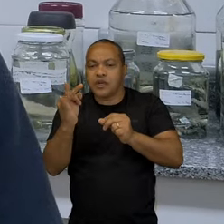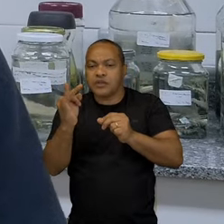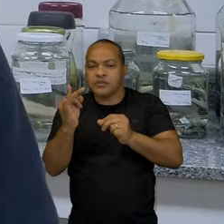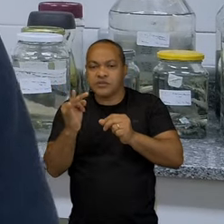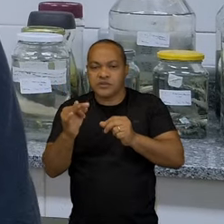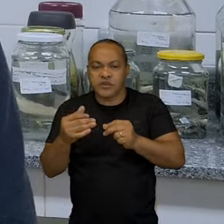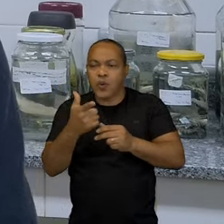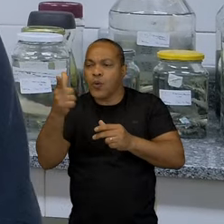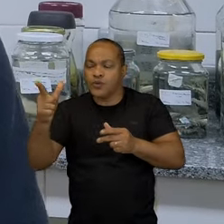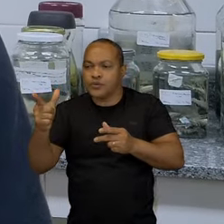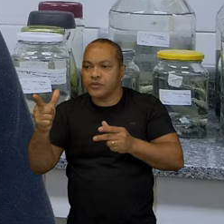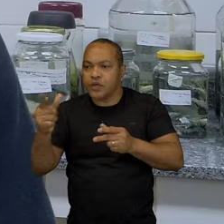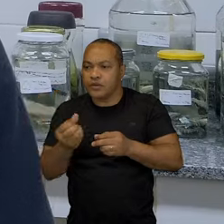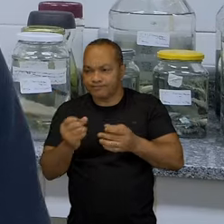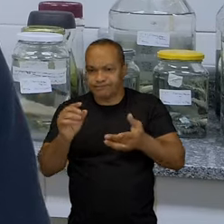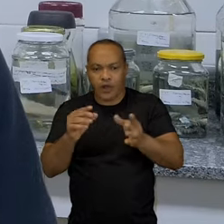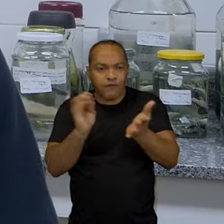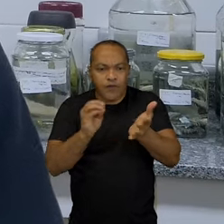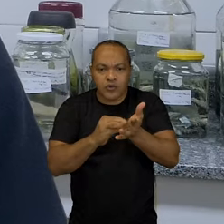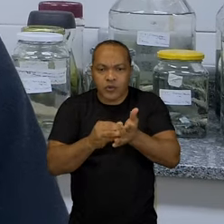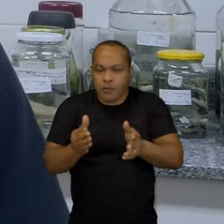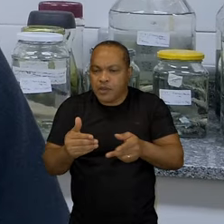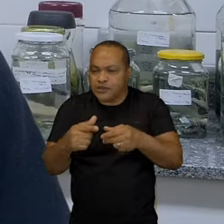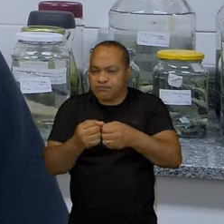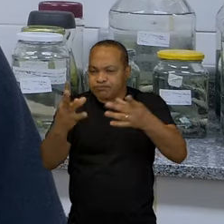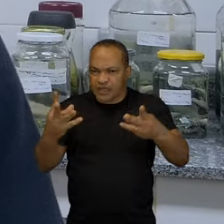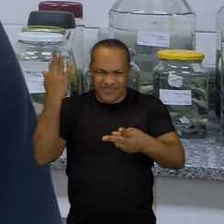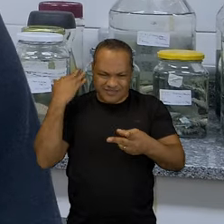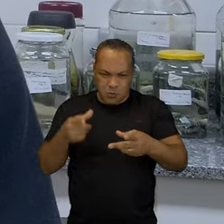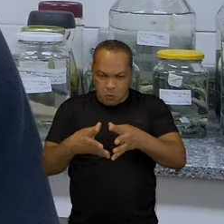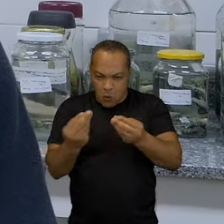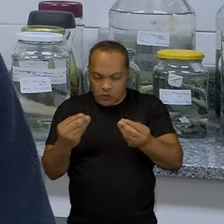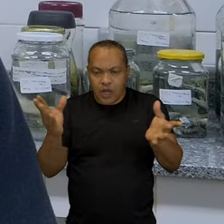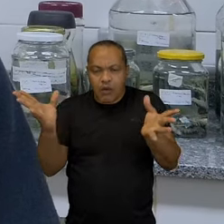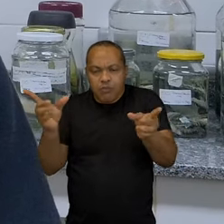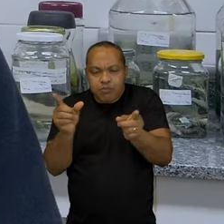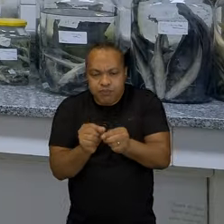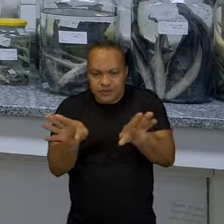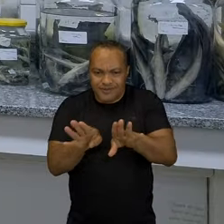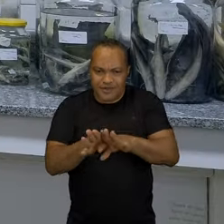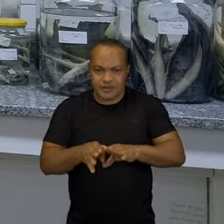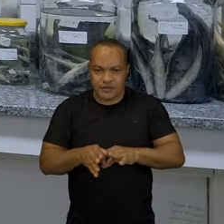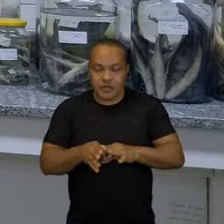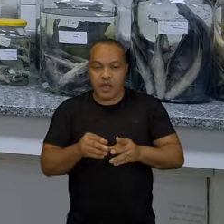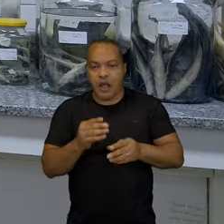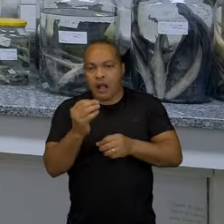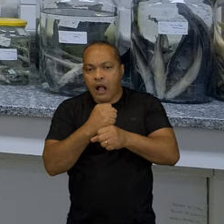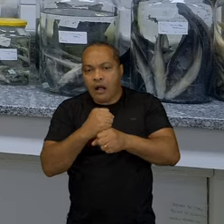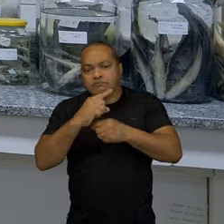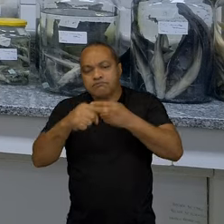de indivíduos, ou seja, na abundância desses pequenos peixinhos que vivem, né, nessas plantas. E alguns